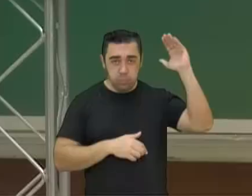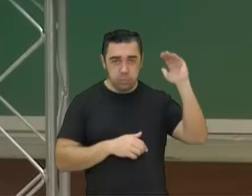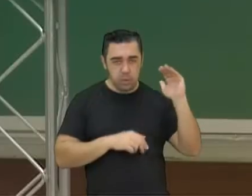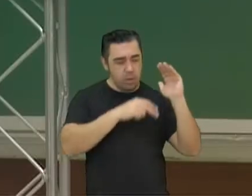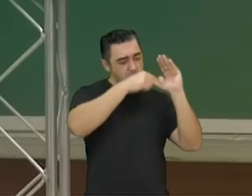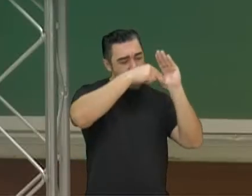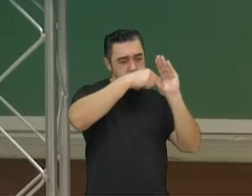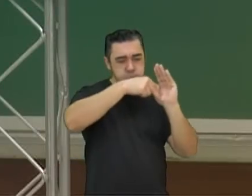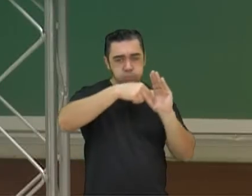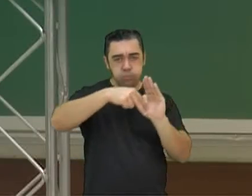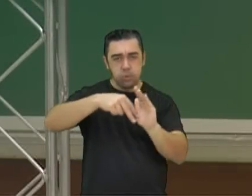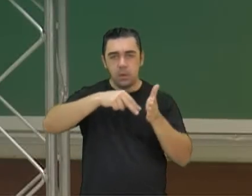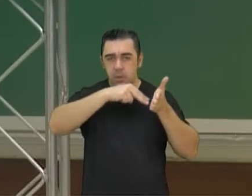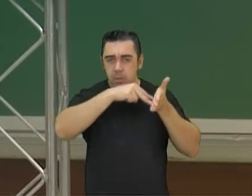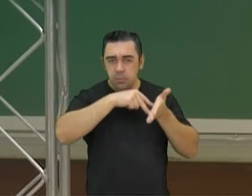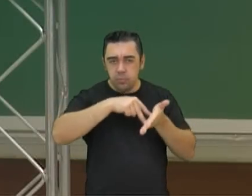surfista.